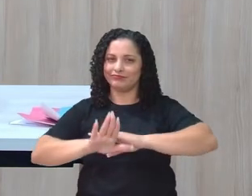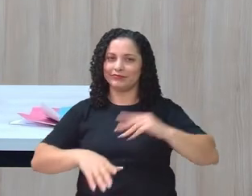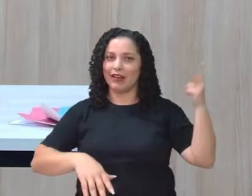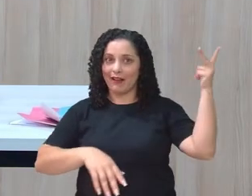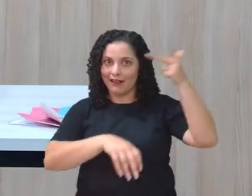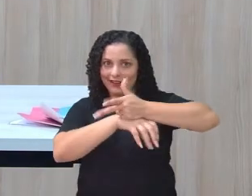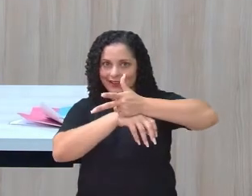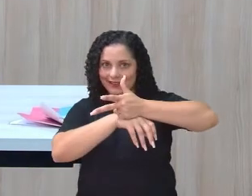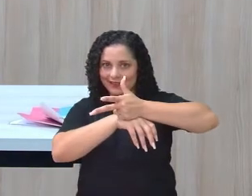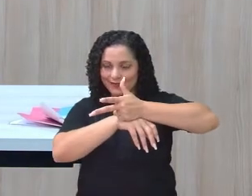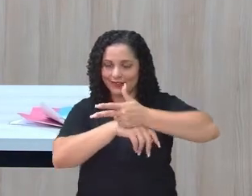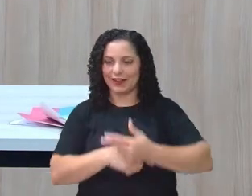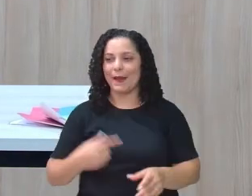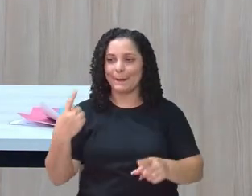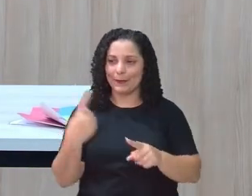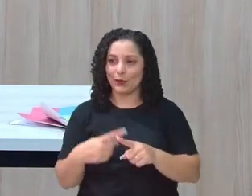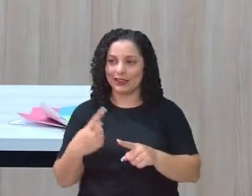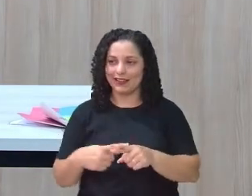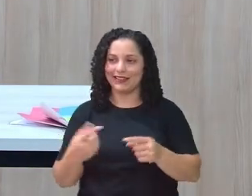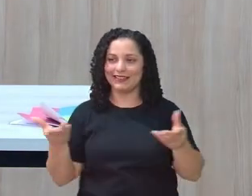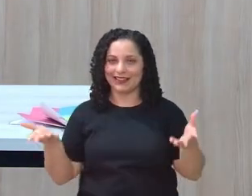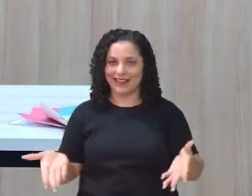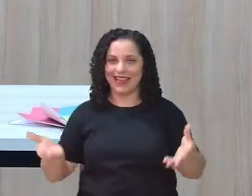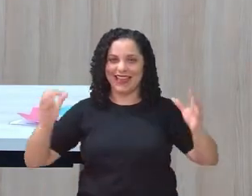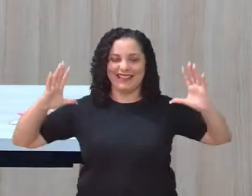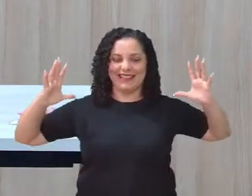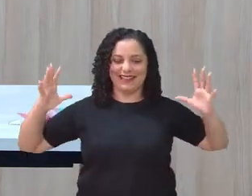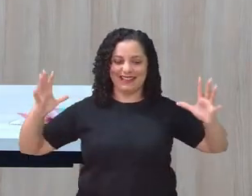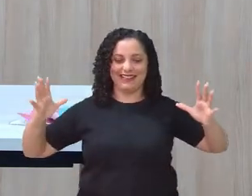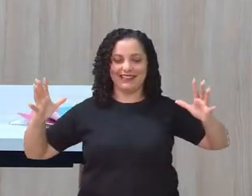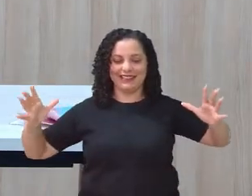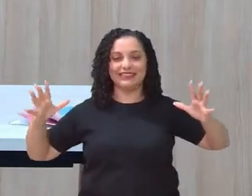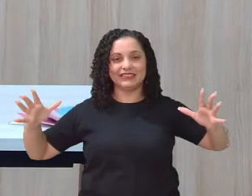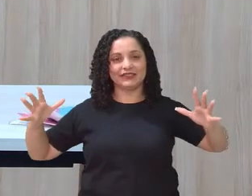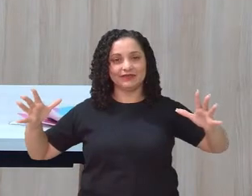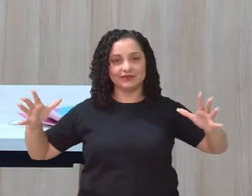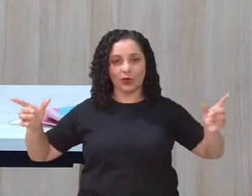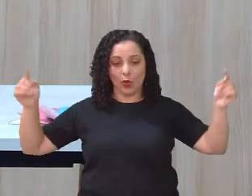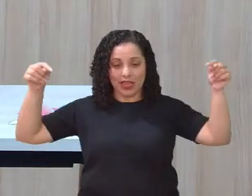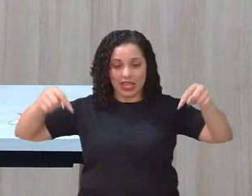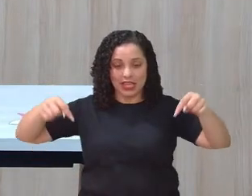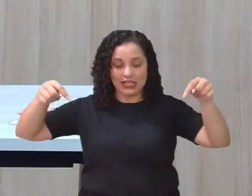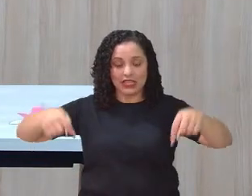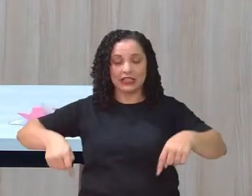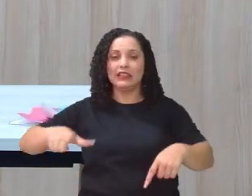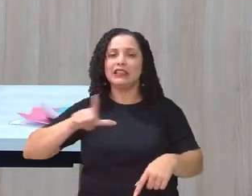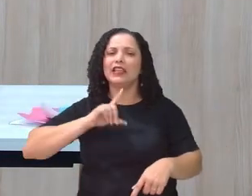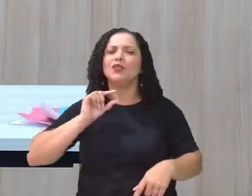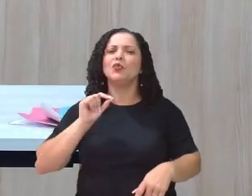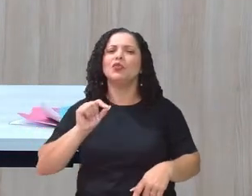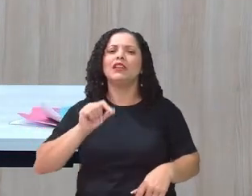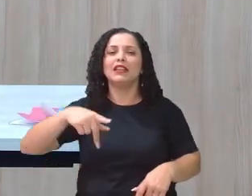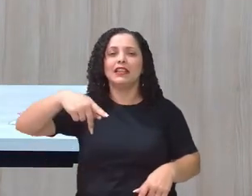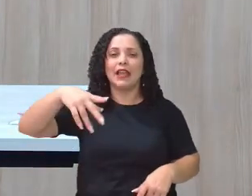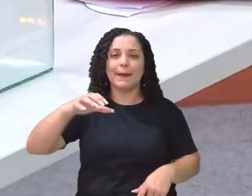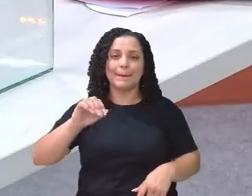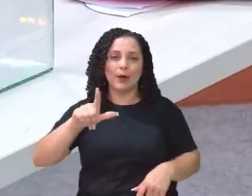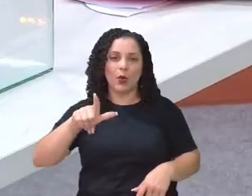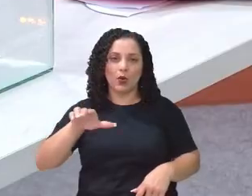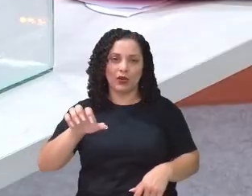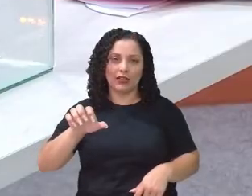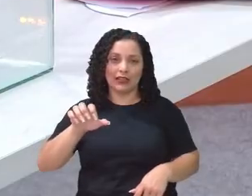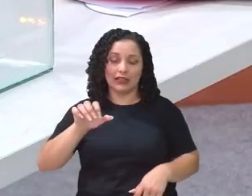sim? Porque o aquário é grande, certo? Então, esse aquário aqui, ele tem a forma de um poliedro,